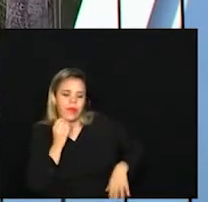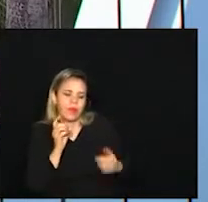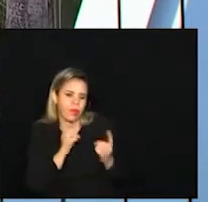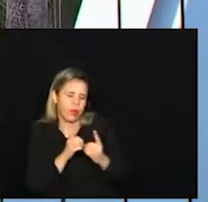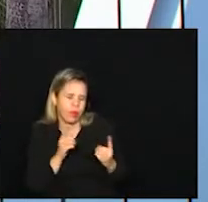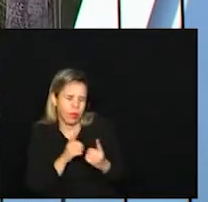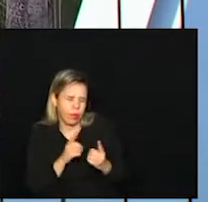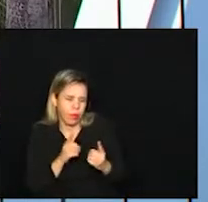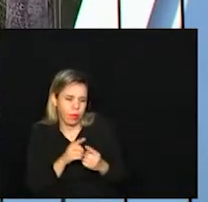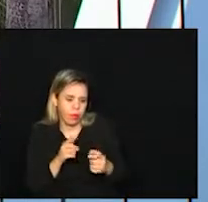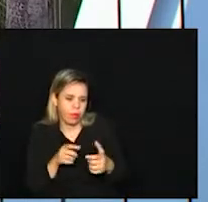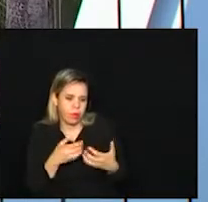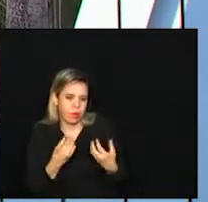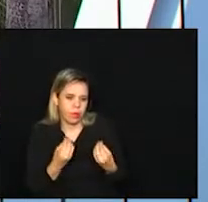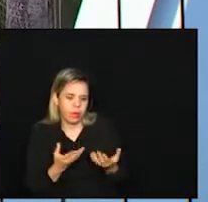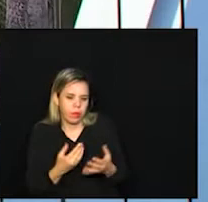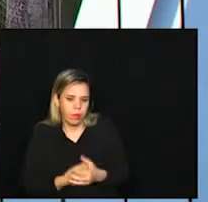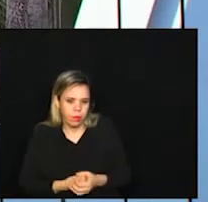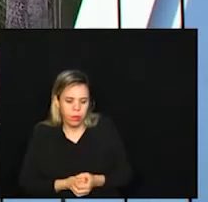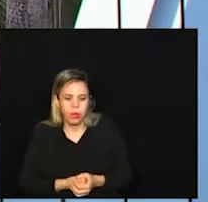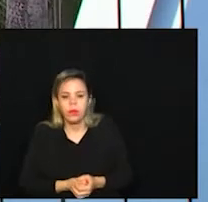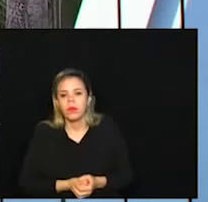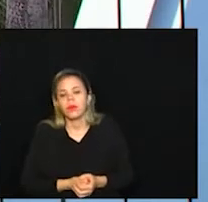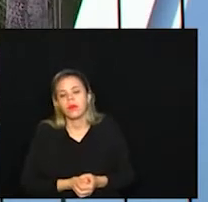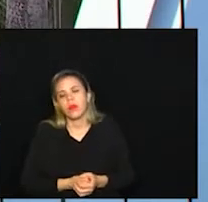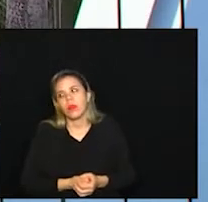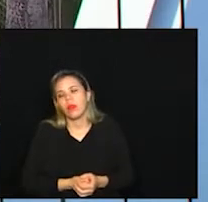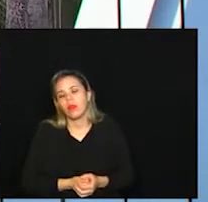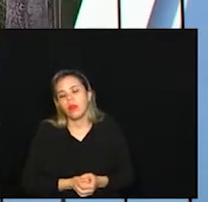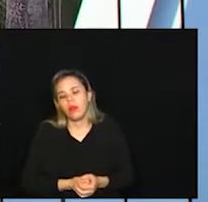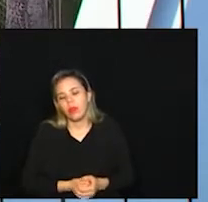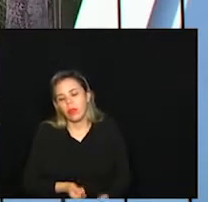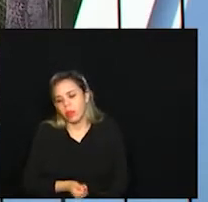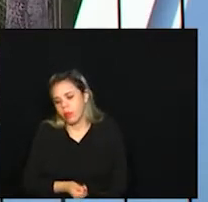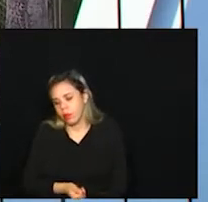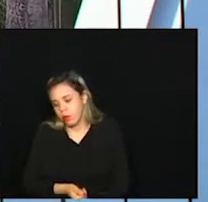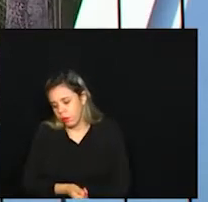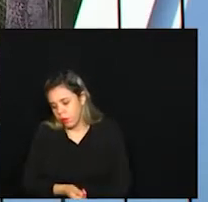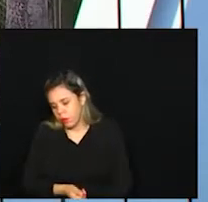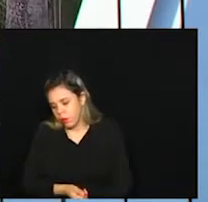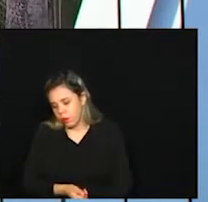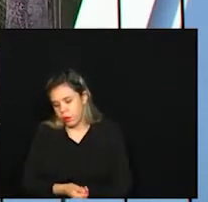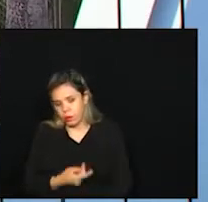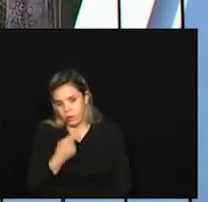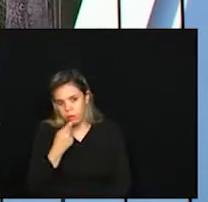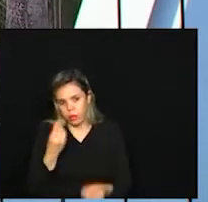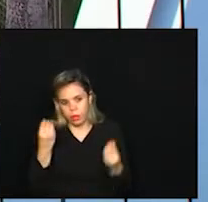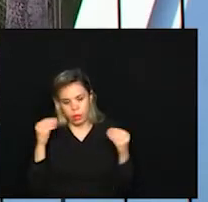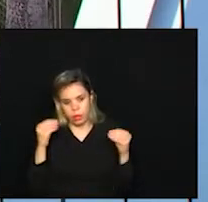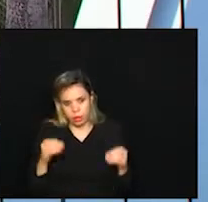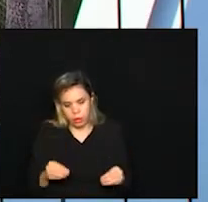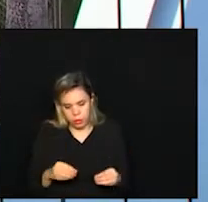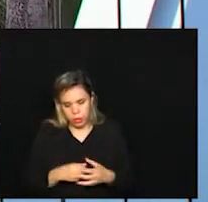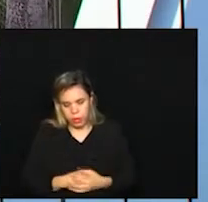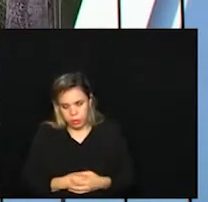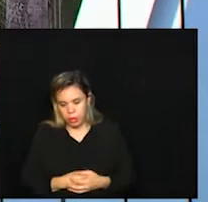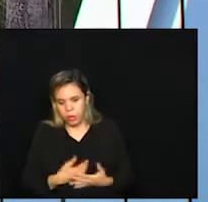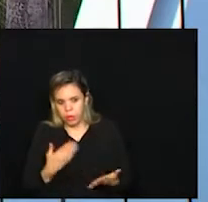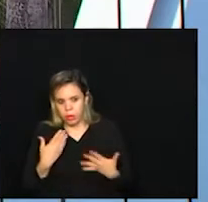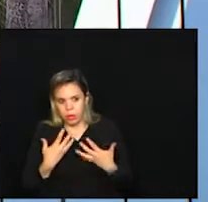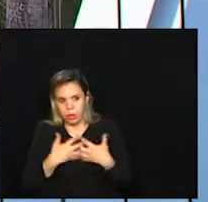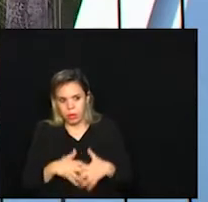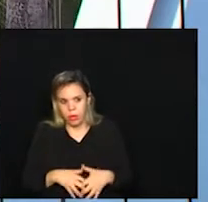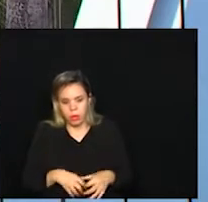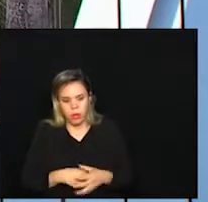atendimento nos serviços oferecidos e um terceiro aspecto que nós vamos colocar em debate